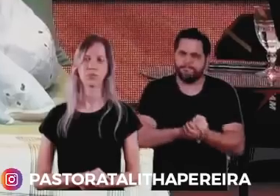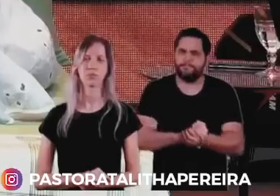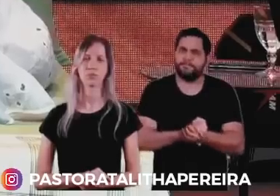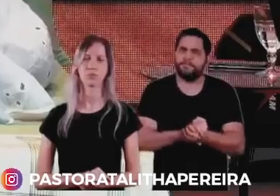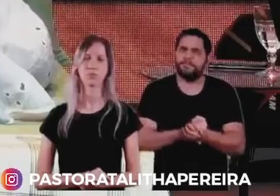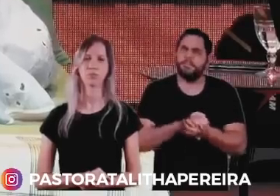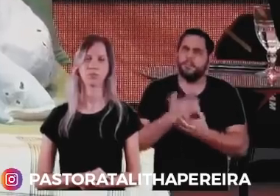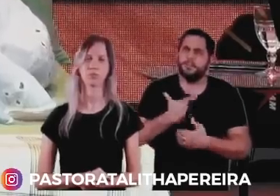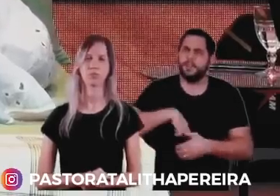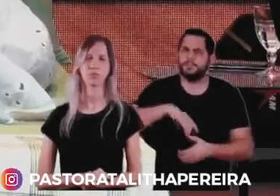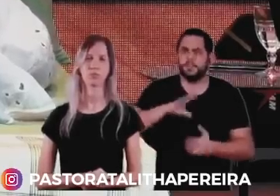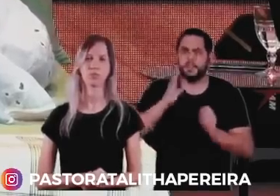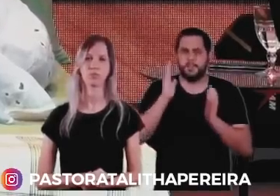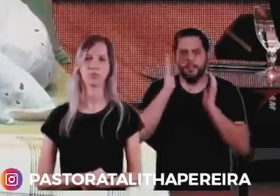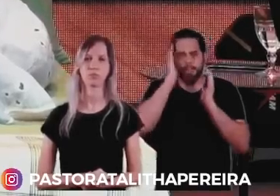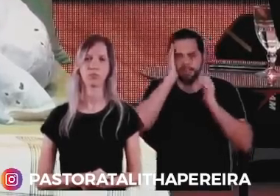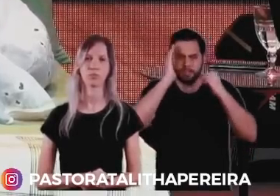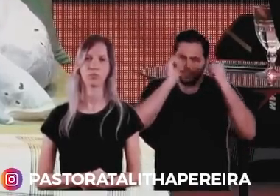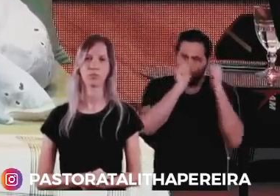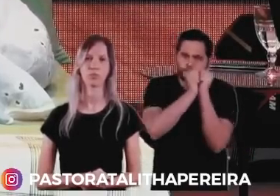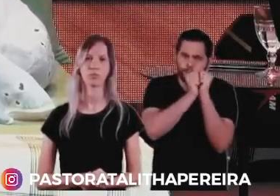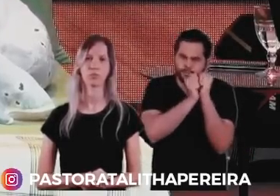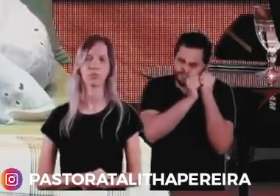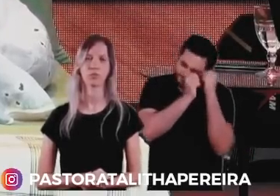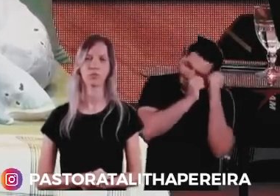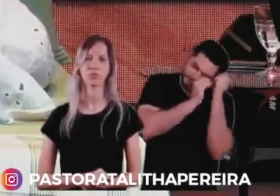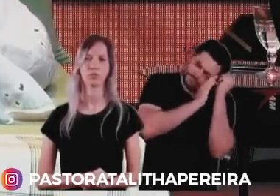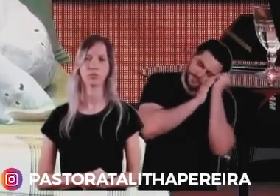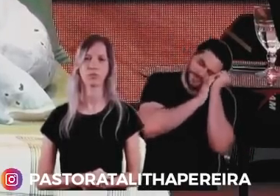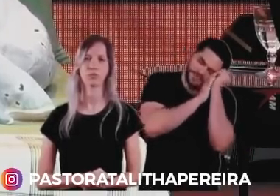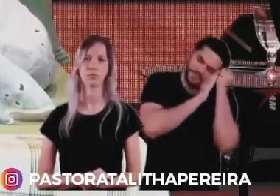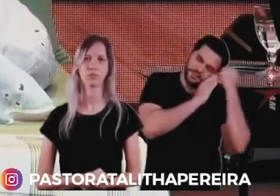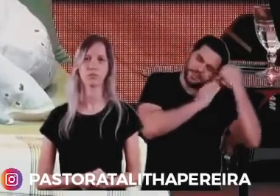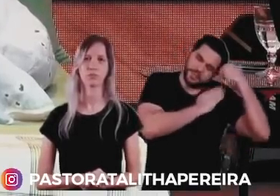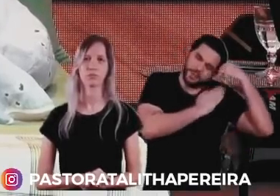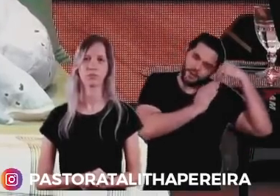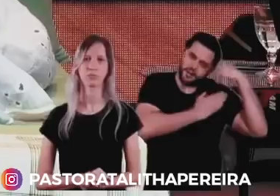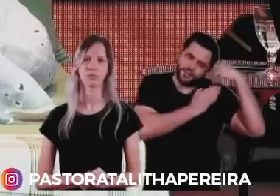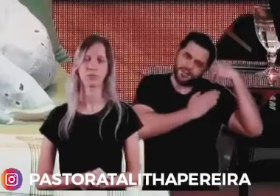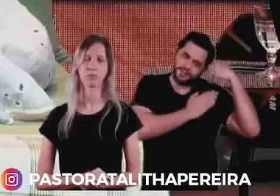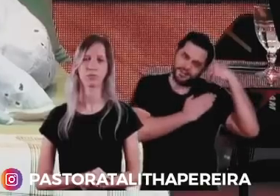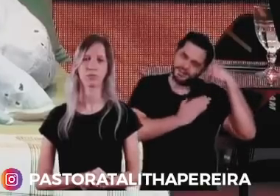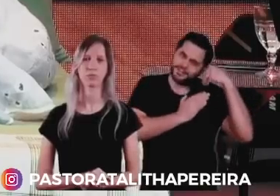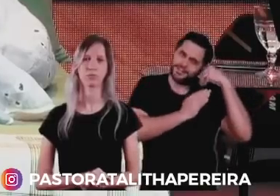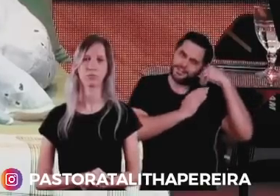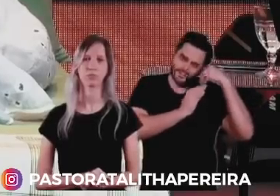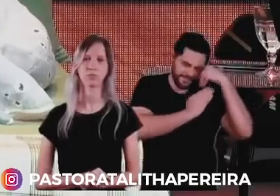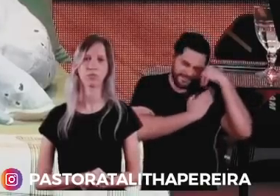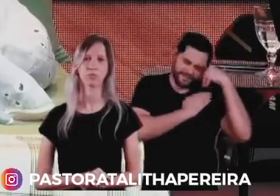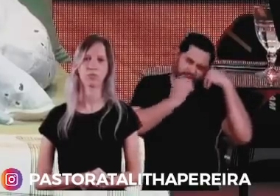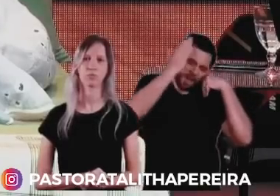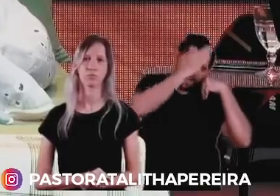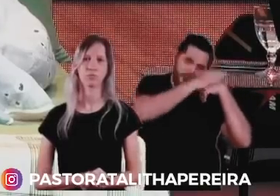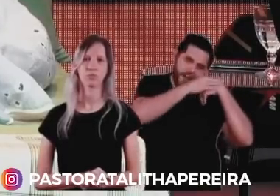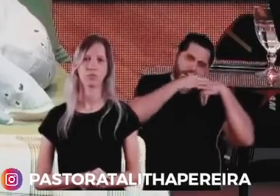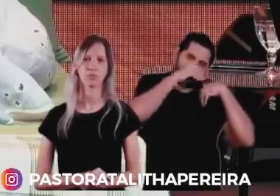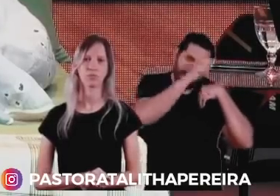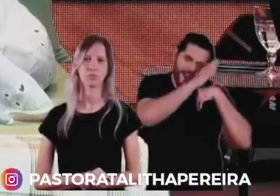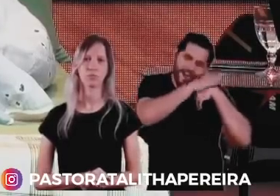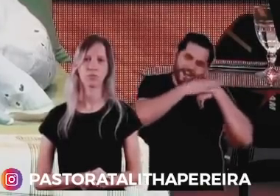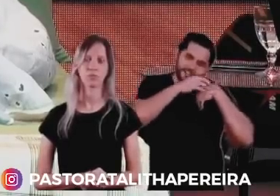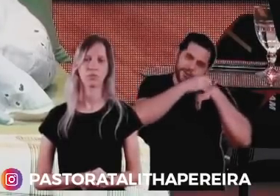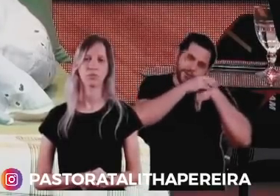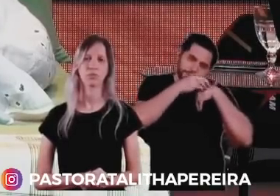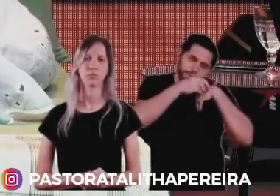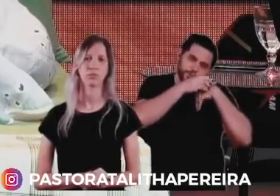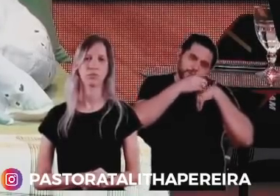colocar a sua cabeça assim de ladinho dela, né? Encostar assim, ó, fazer um carinho, fazer um